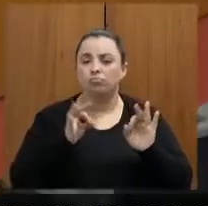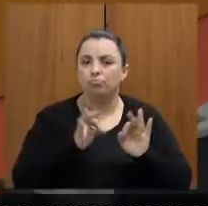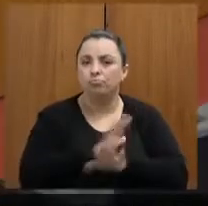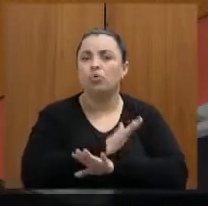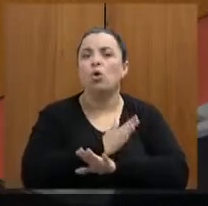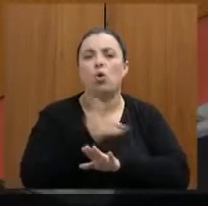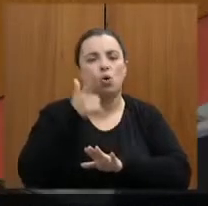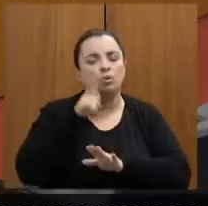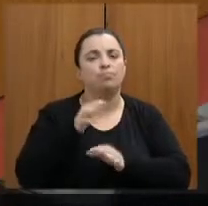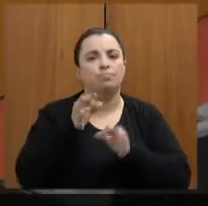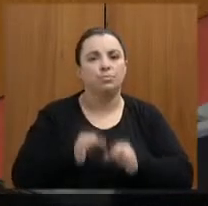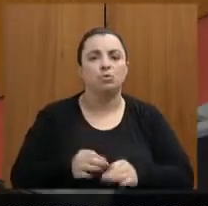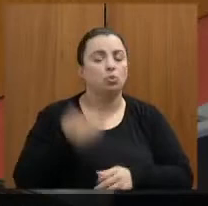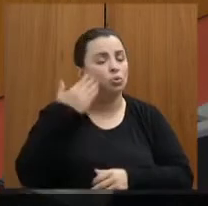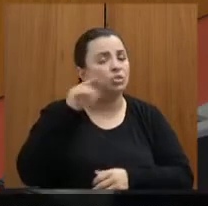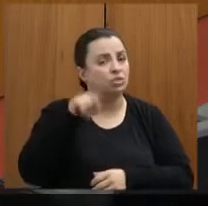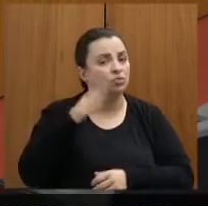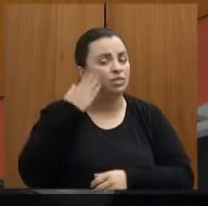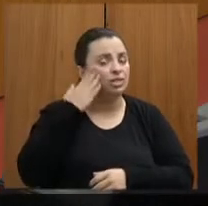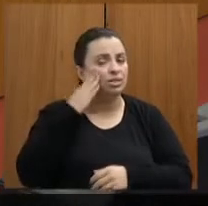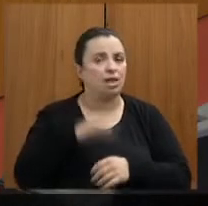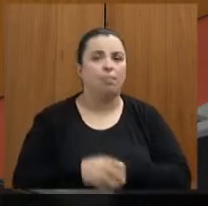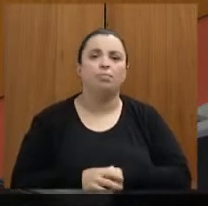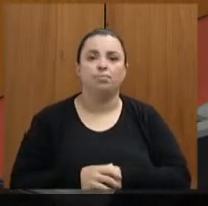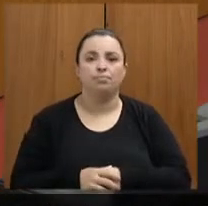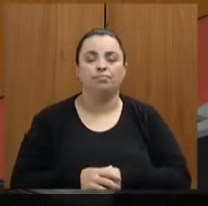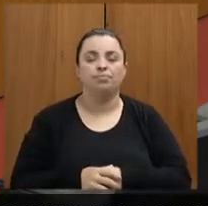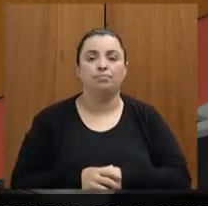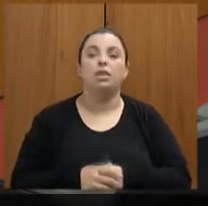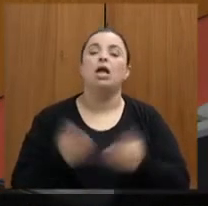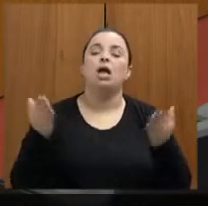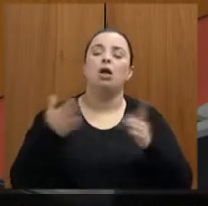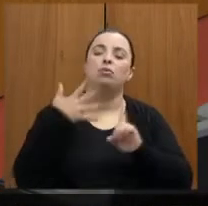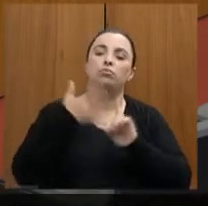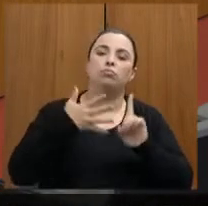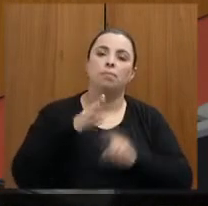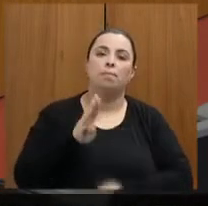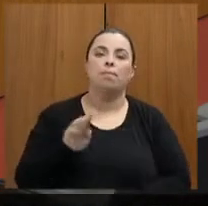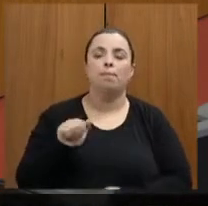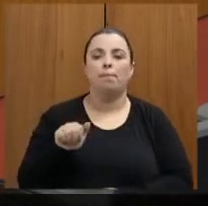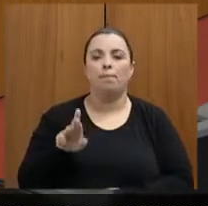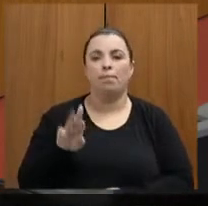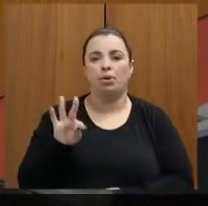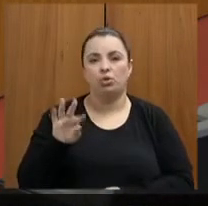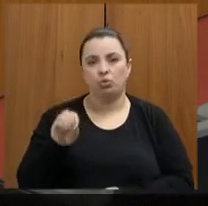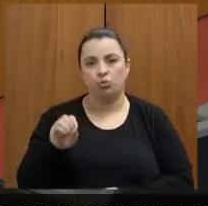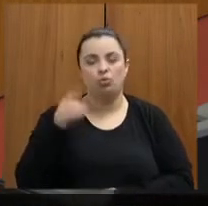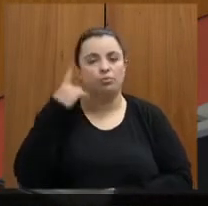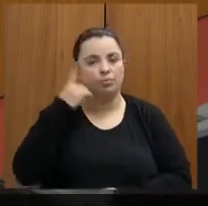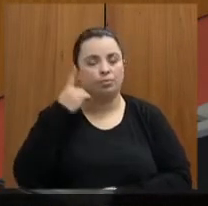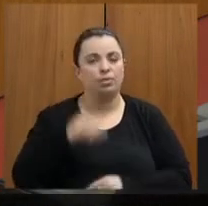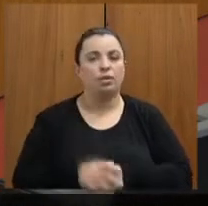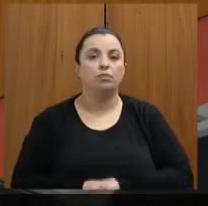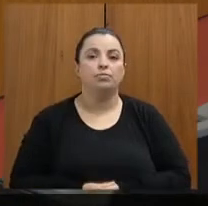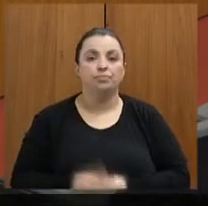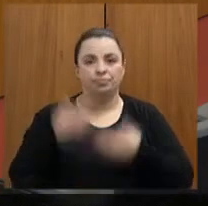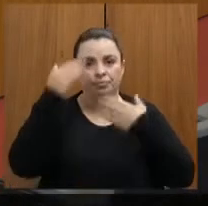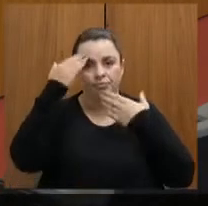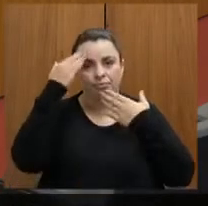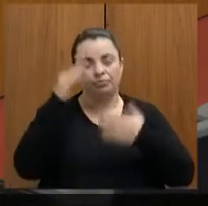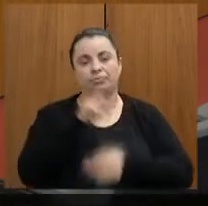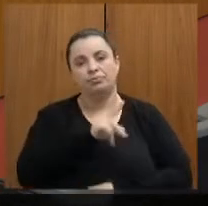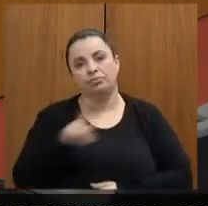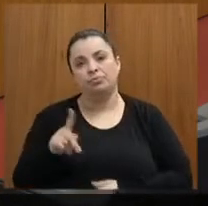conhecimento disso e com a palavra o deputado Bartô Obrigado presidente que comprimento se o